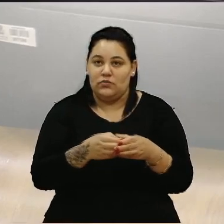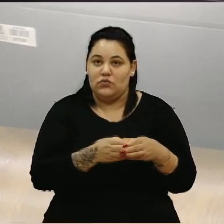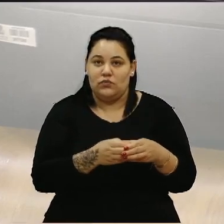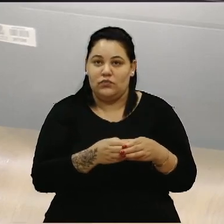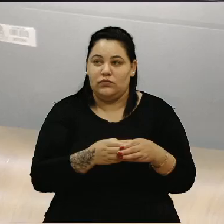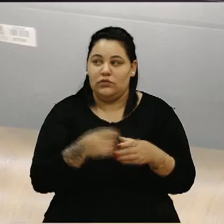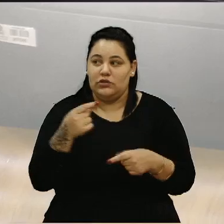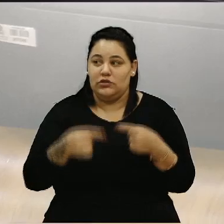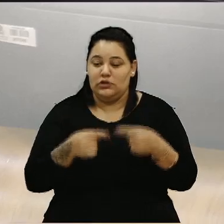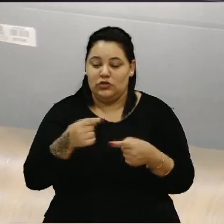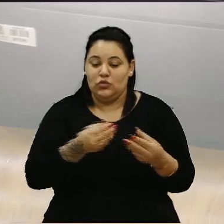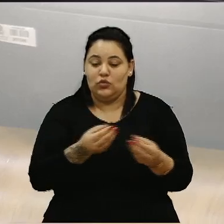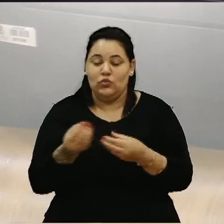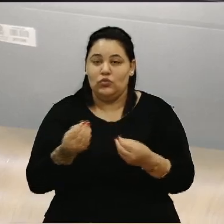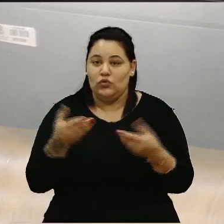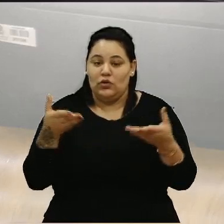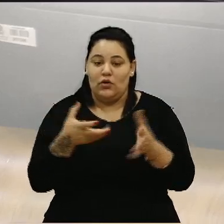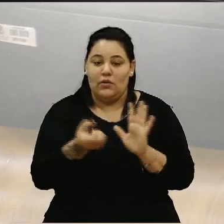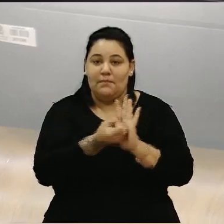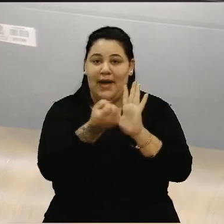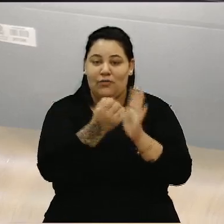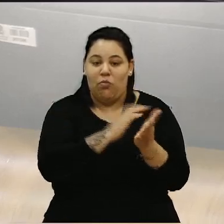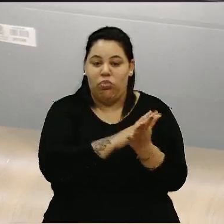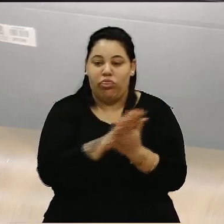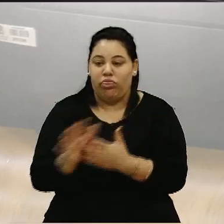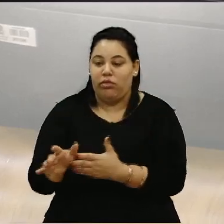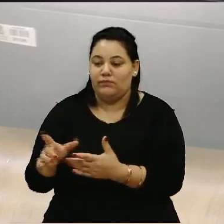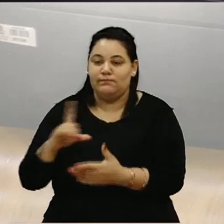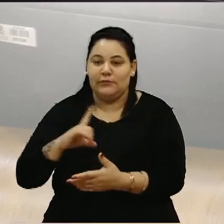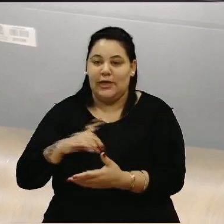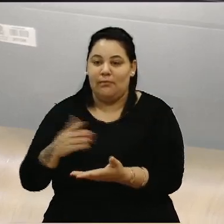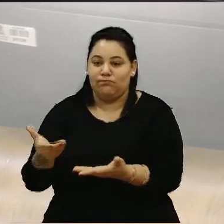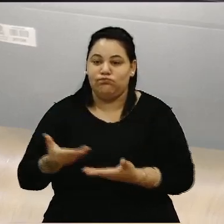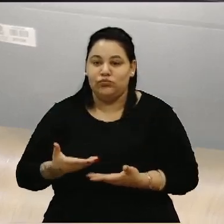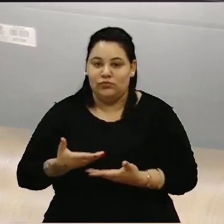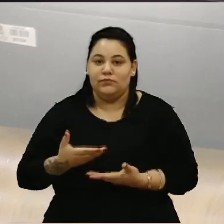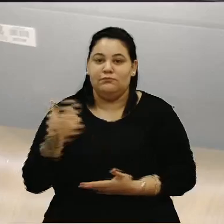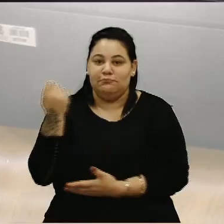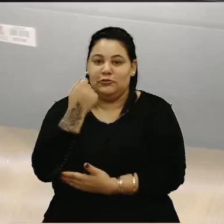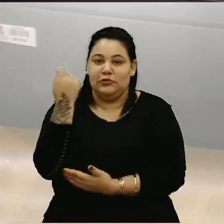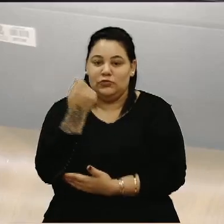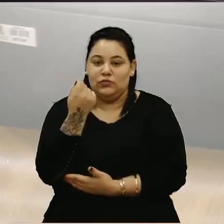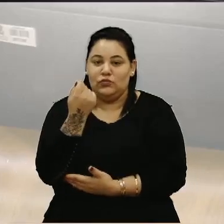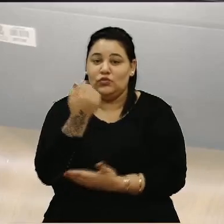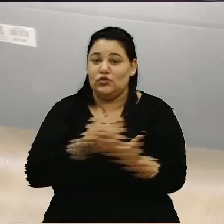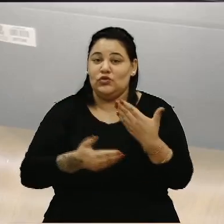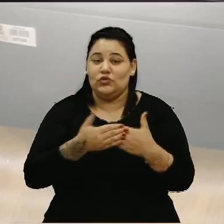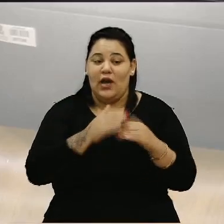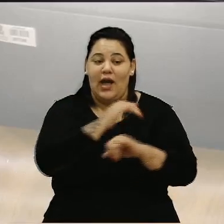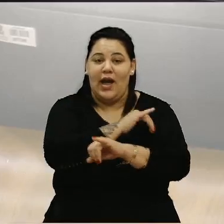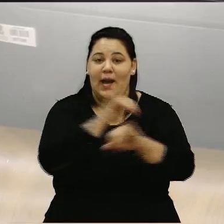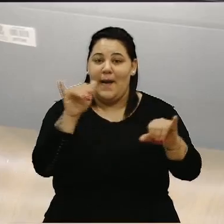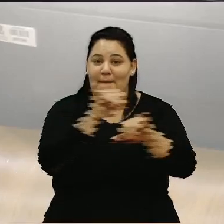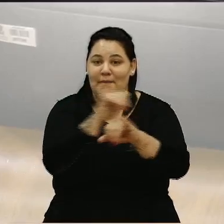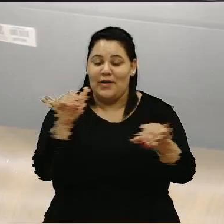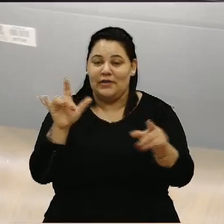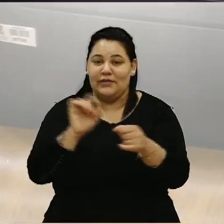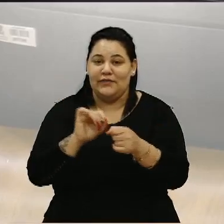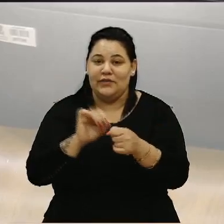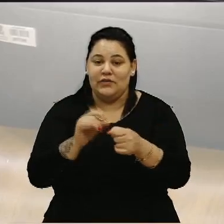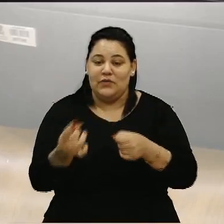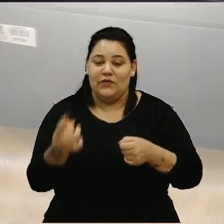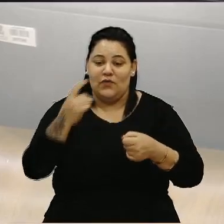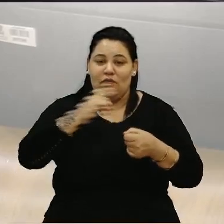tanto agora o impacto que a tragédia trouxe para o turismo do Rio Grande do Sul. Todas as campanhas estão sendo feitas para a retomada do turismo, né, da importância